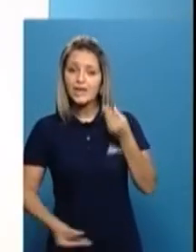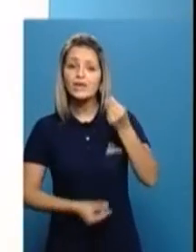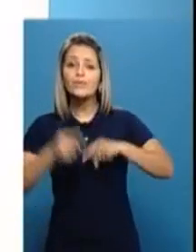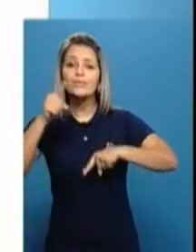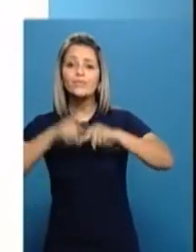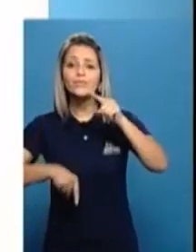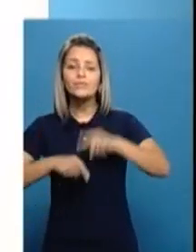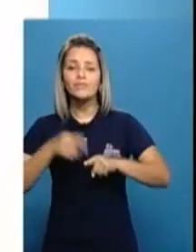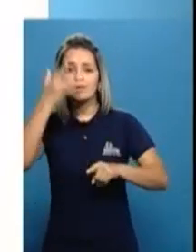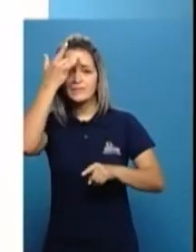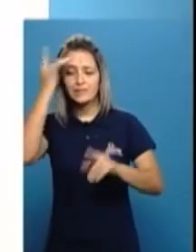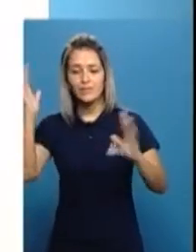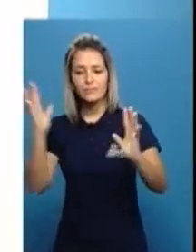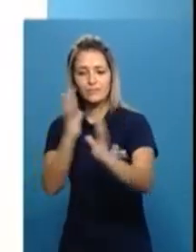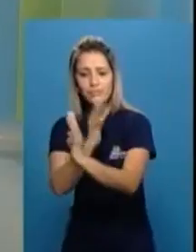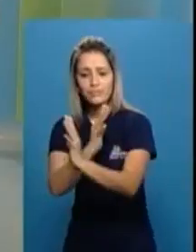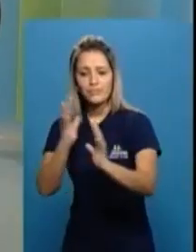materiais e pessoas.